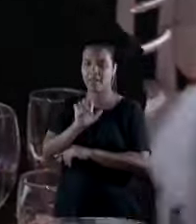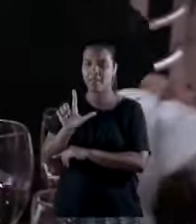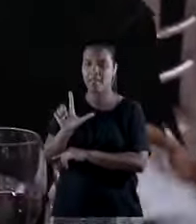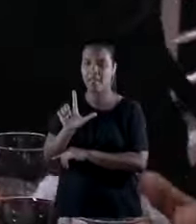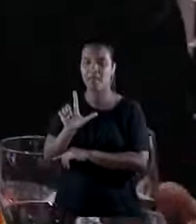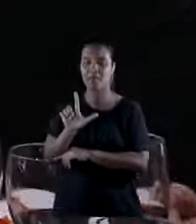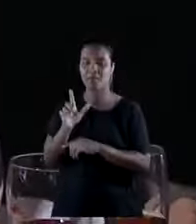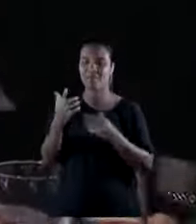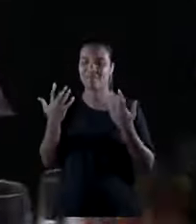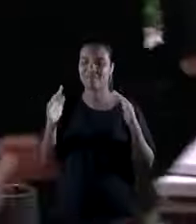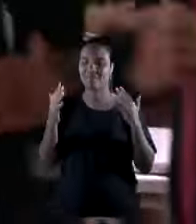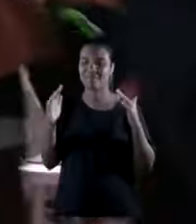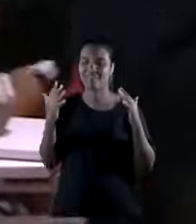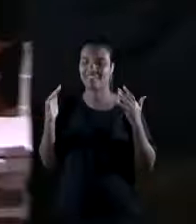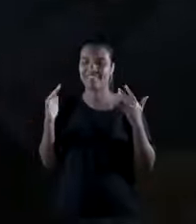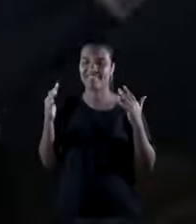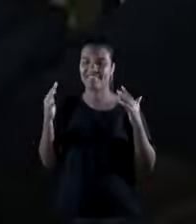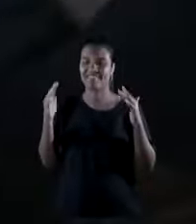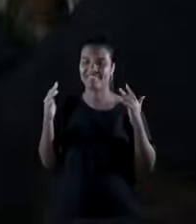Aleluia!